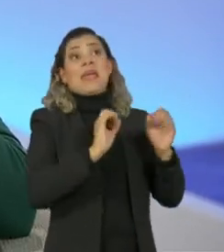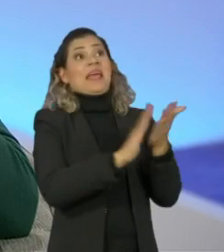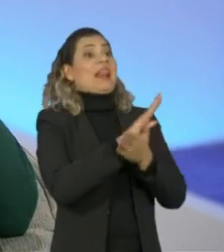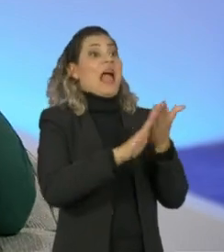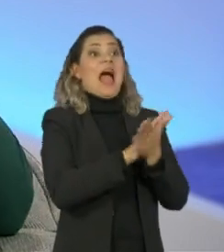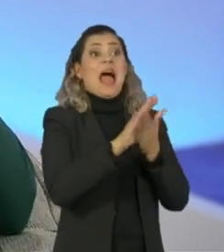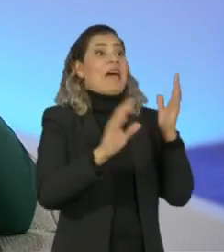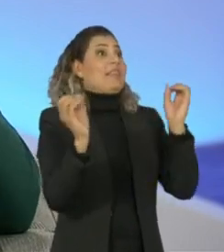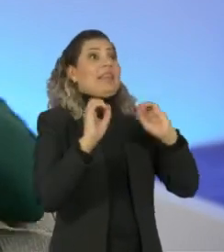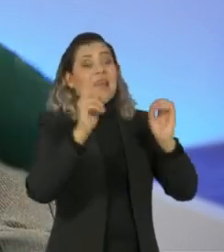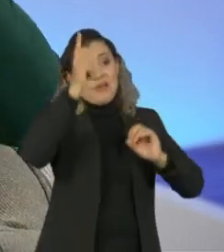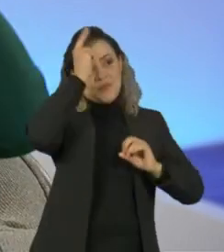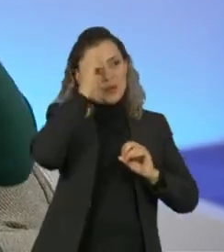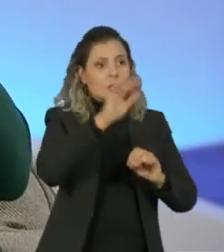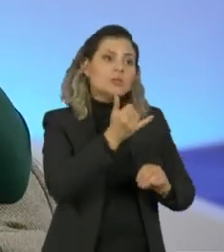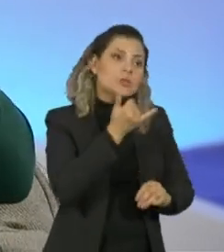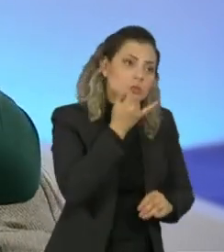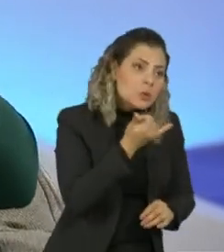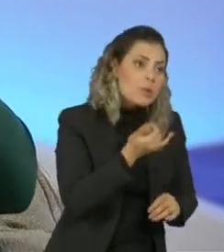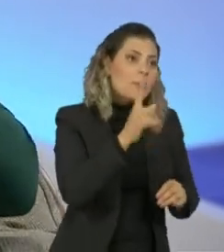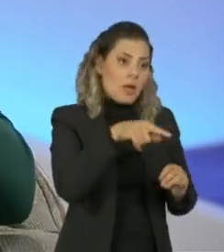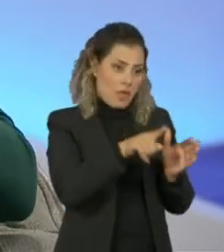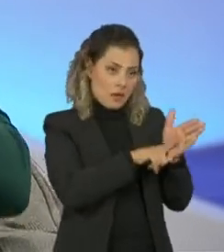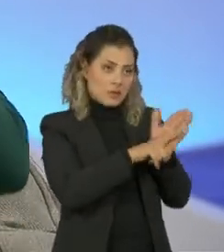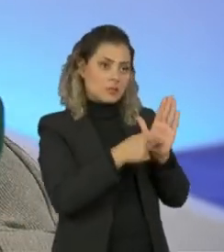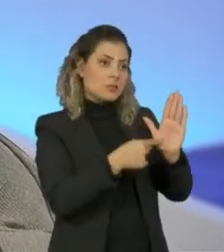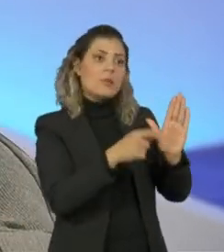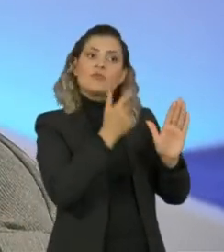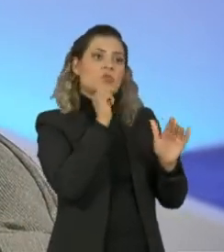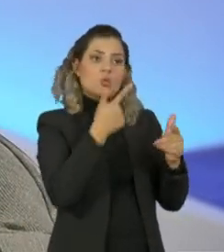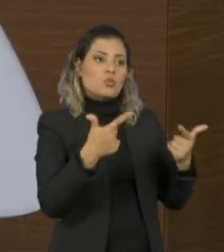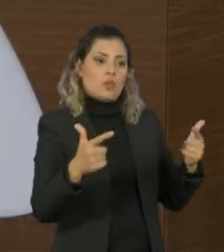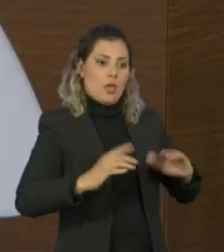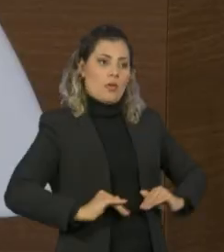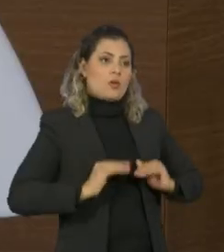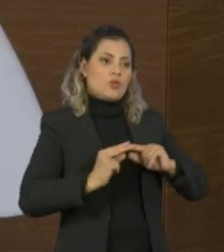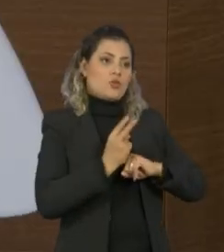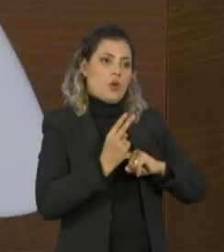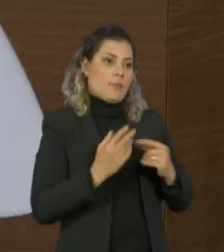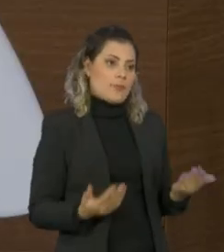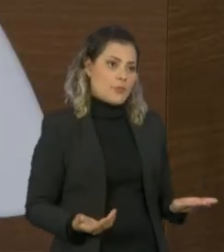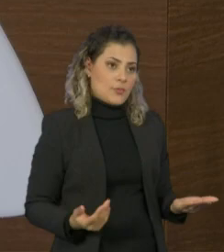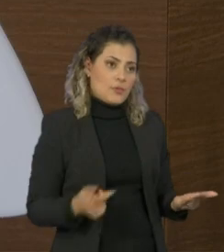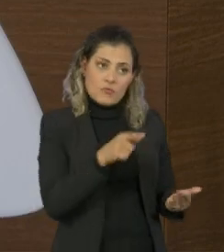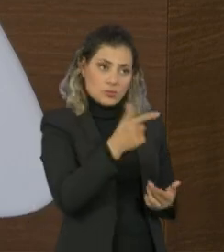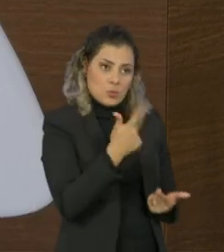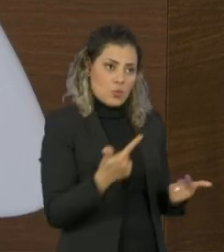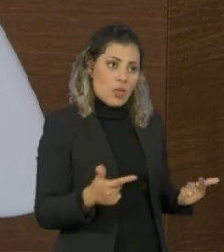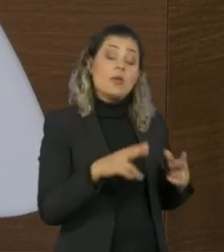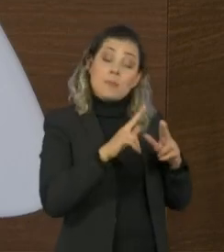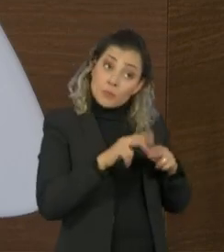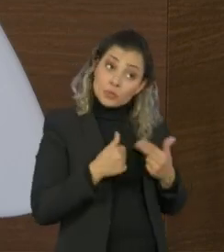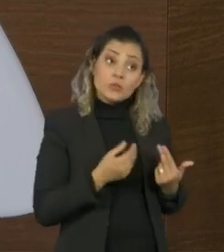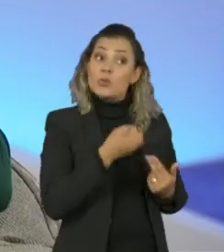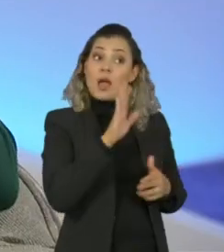estou com o vírus. Não, criatura, o teste está dizendo que você não tem anticorpos. E isso pode não